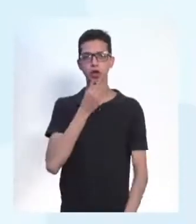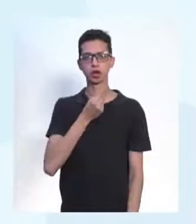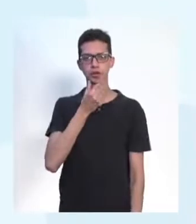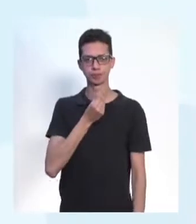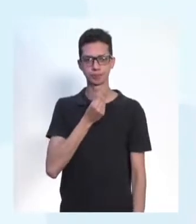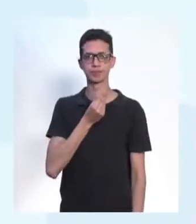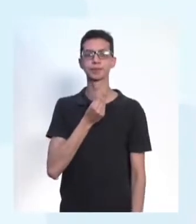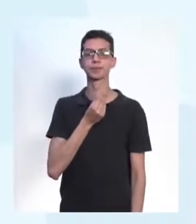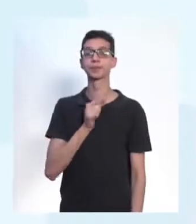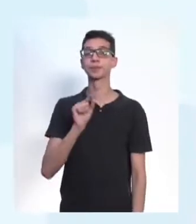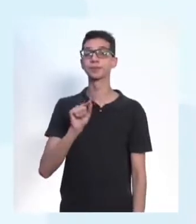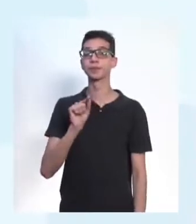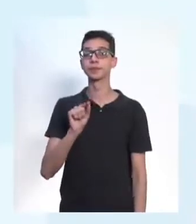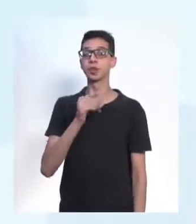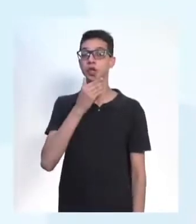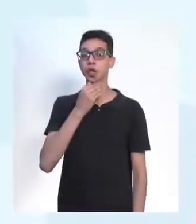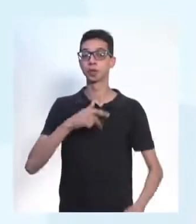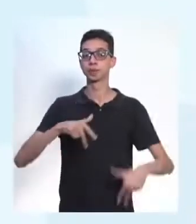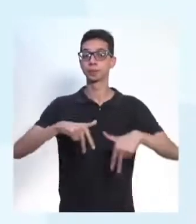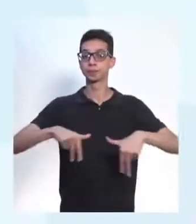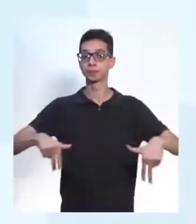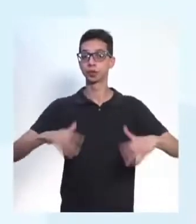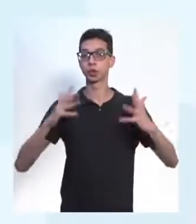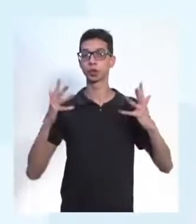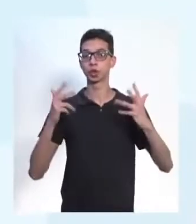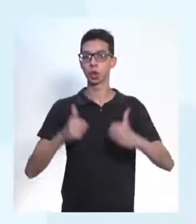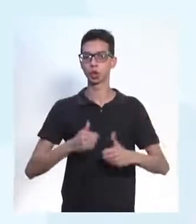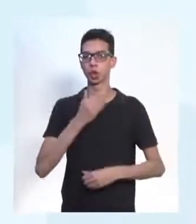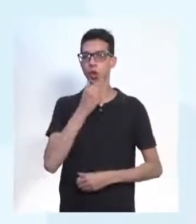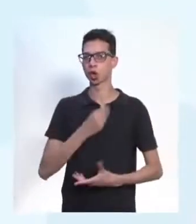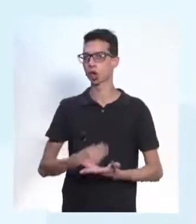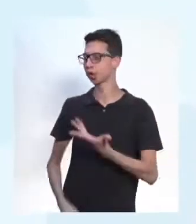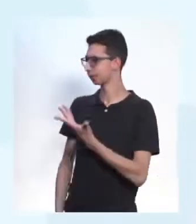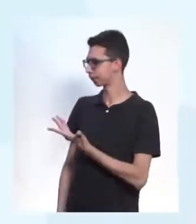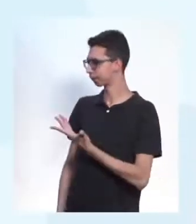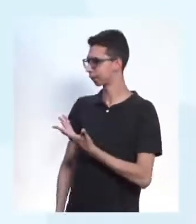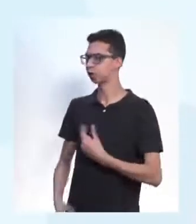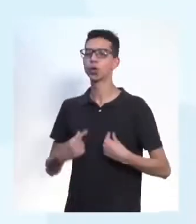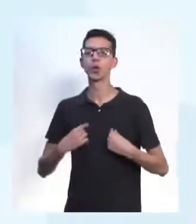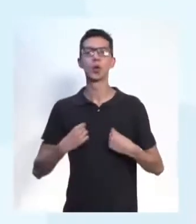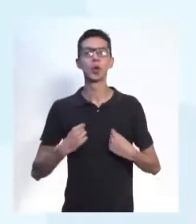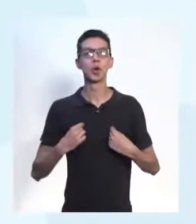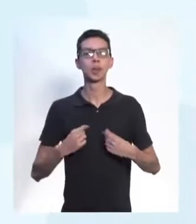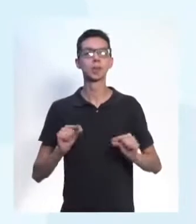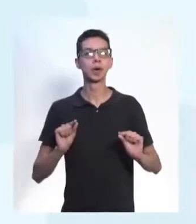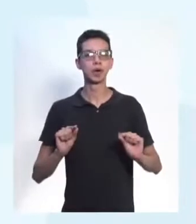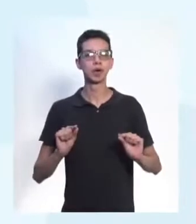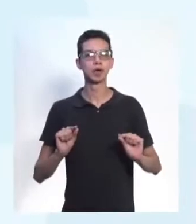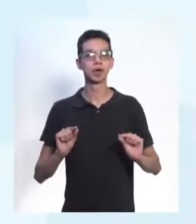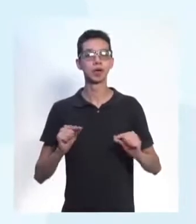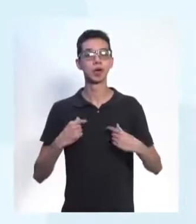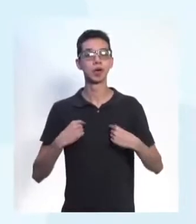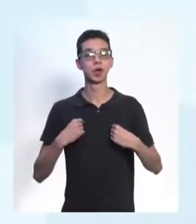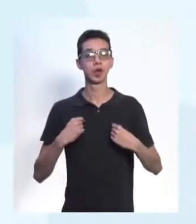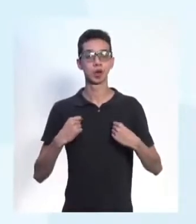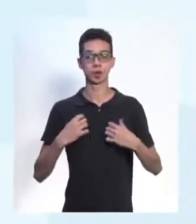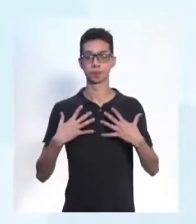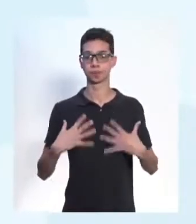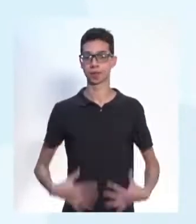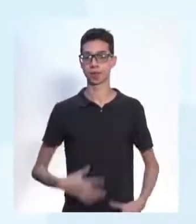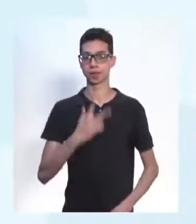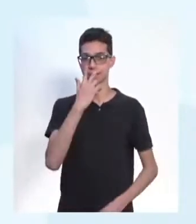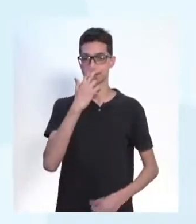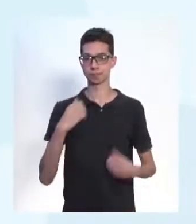figuras masculinas. E todos estes homens estão com trajando roupas